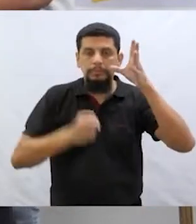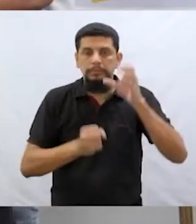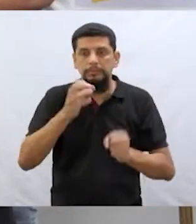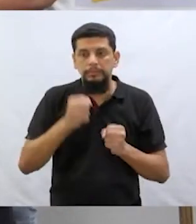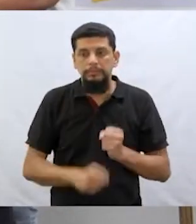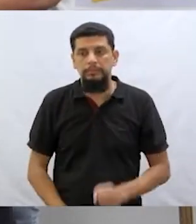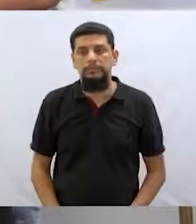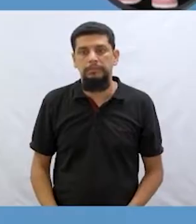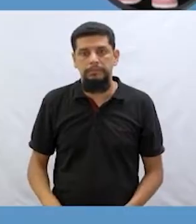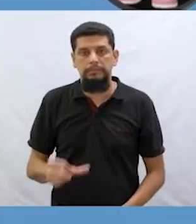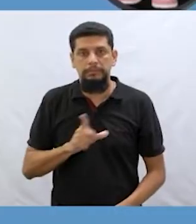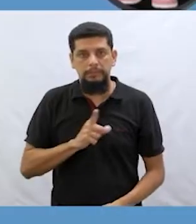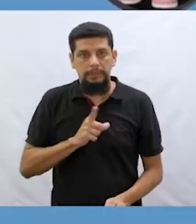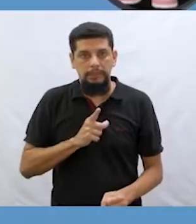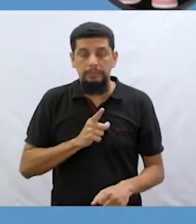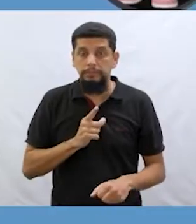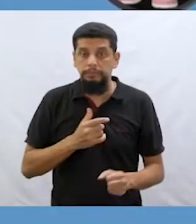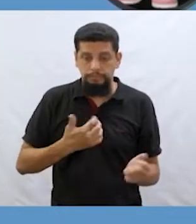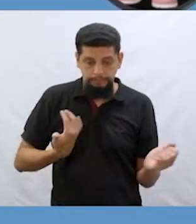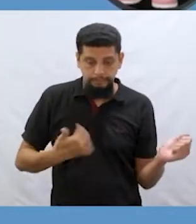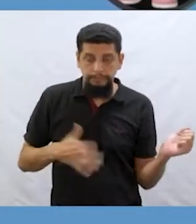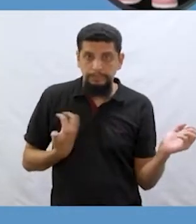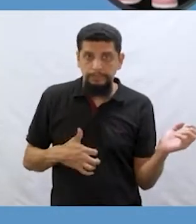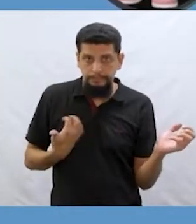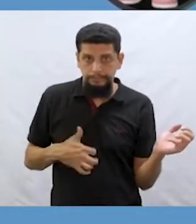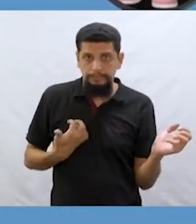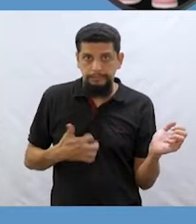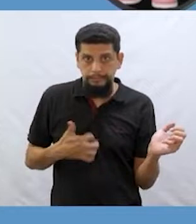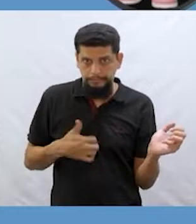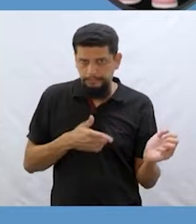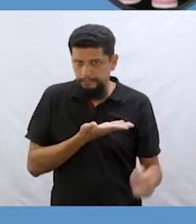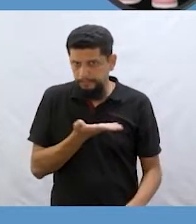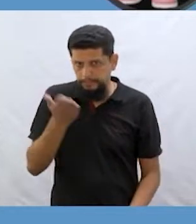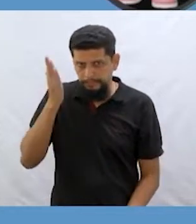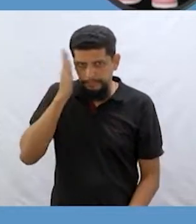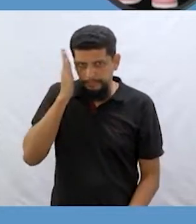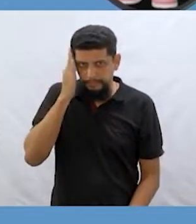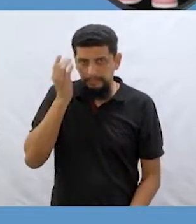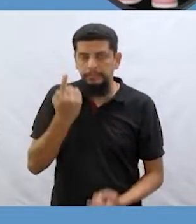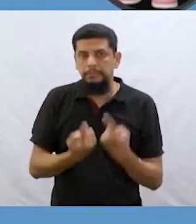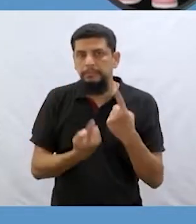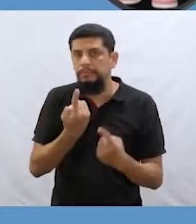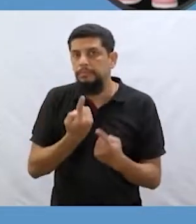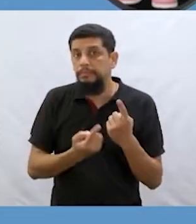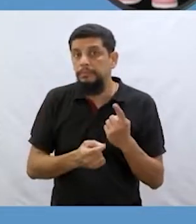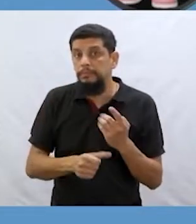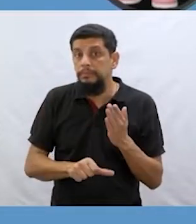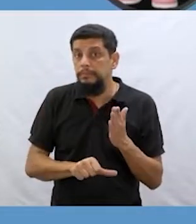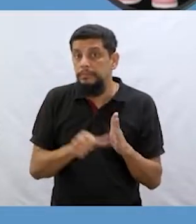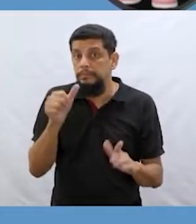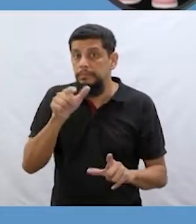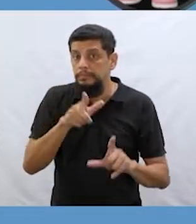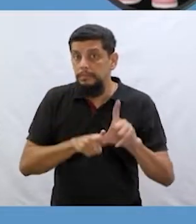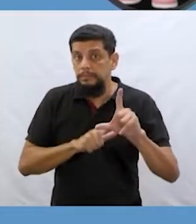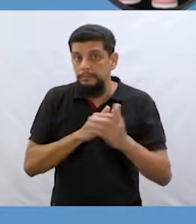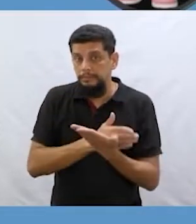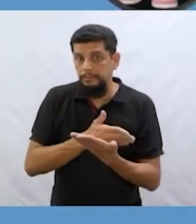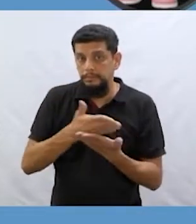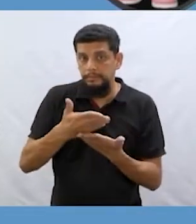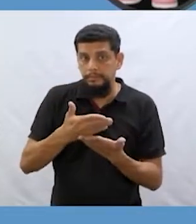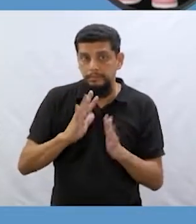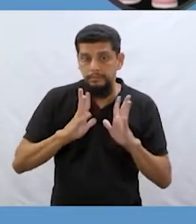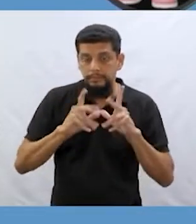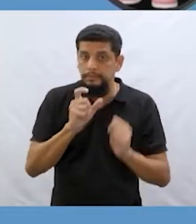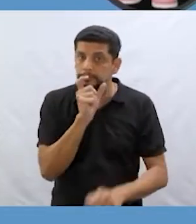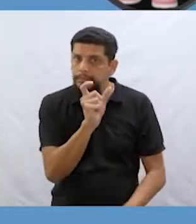animal. Nós temos um instrumento musical ali também. Já sabe qual é a letra que